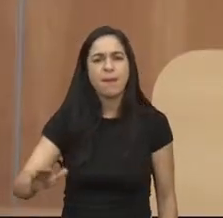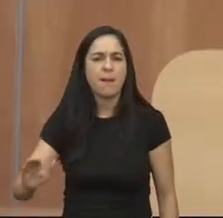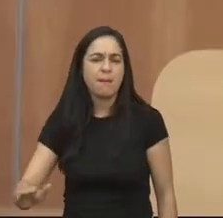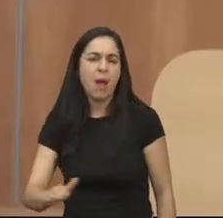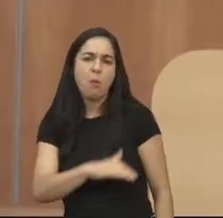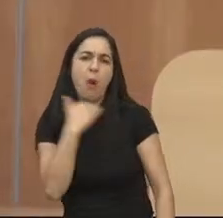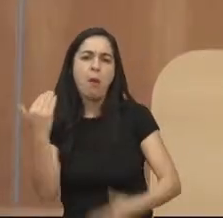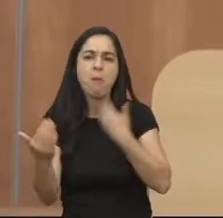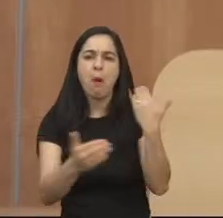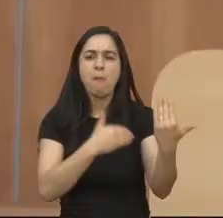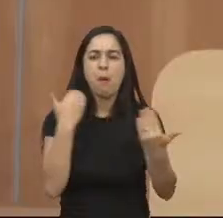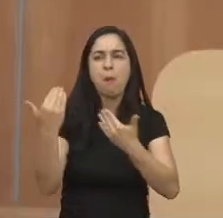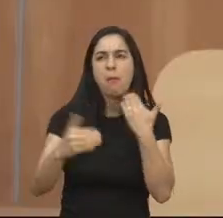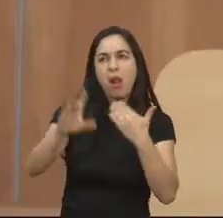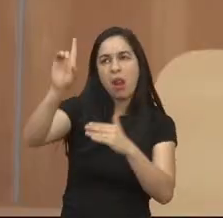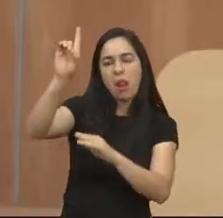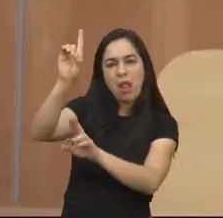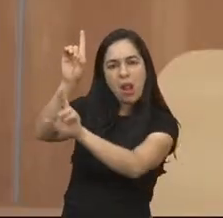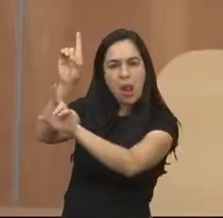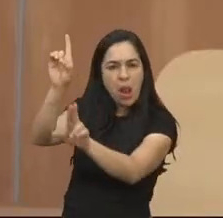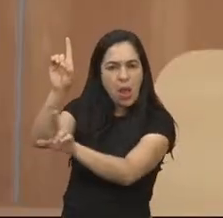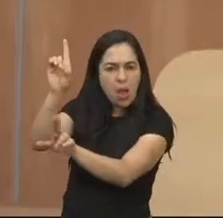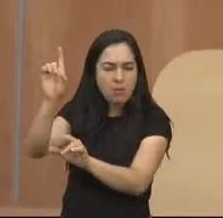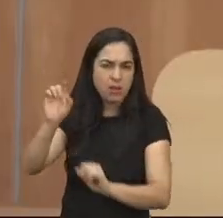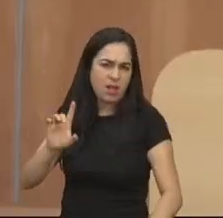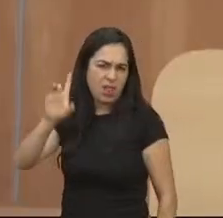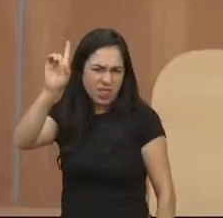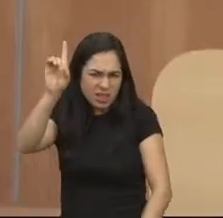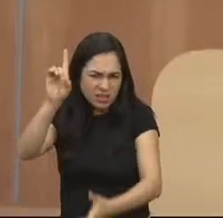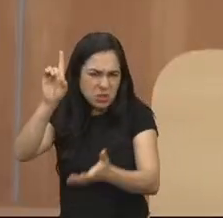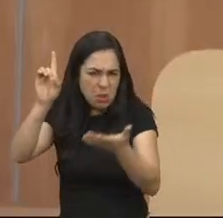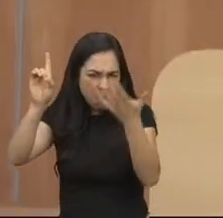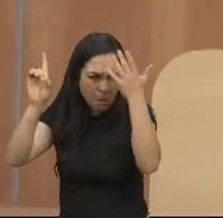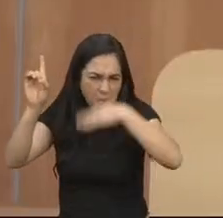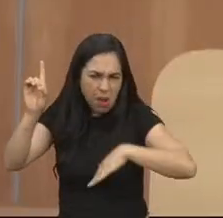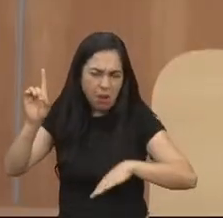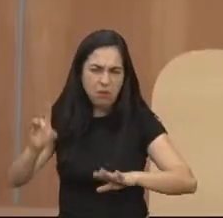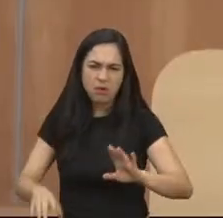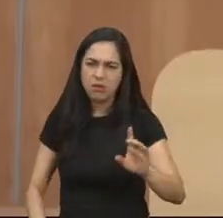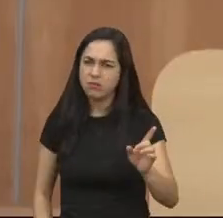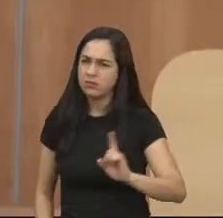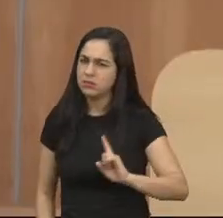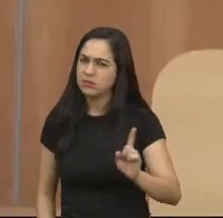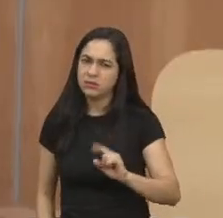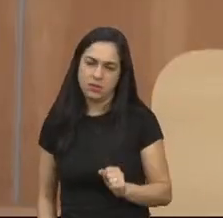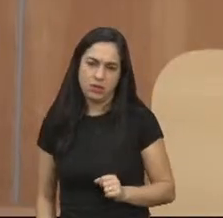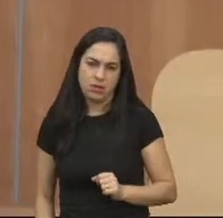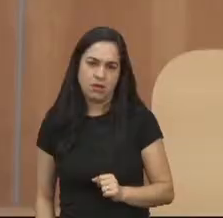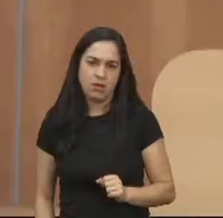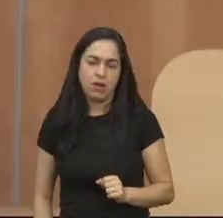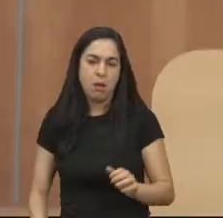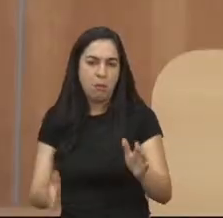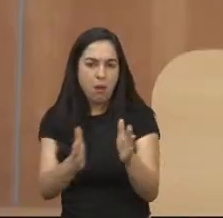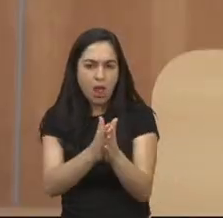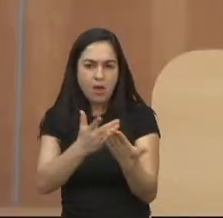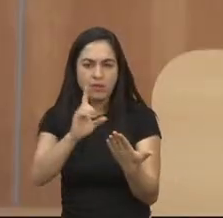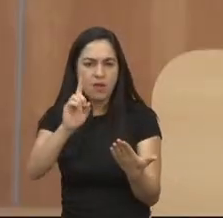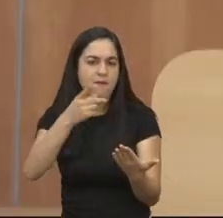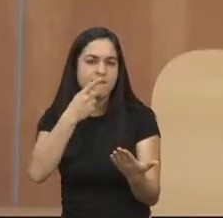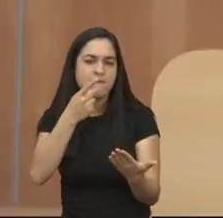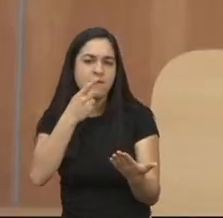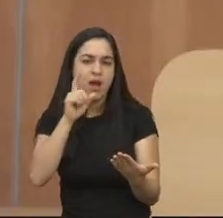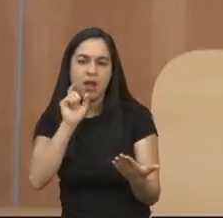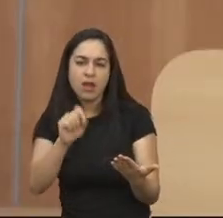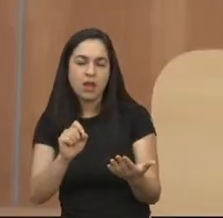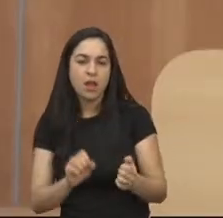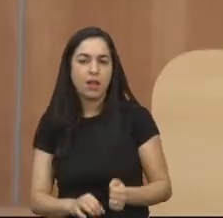Deus. Deus não é ruim assim, não. Não existe uma passagem na Bíblia